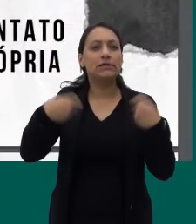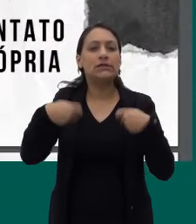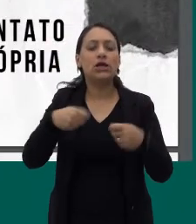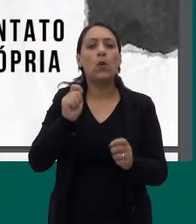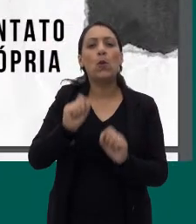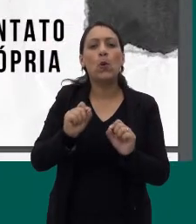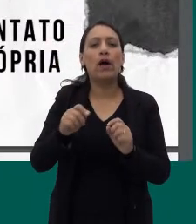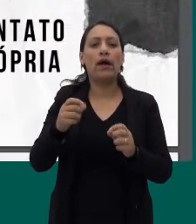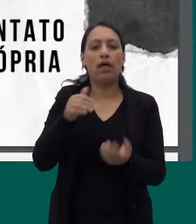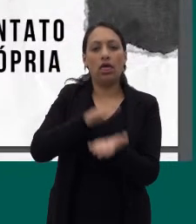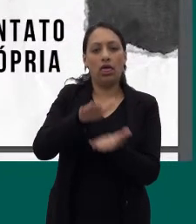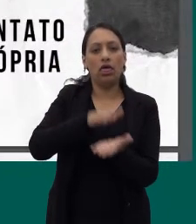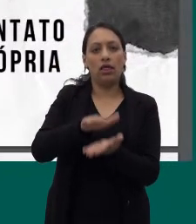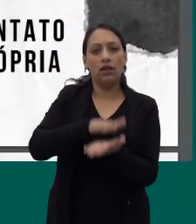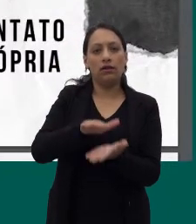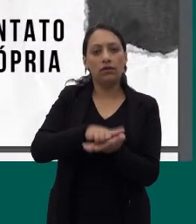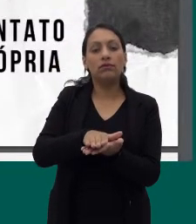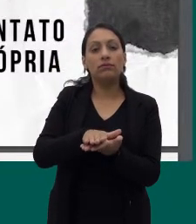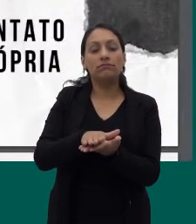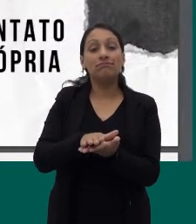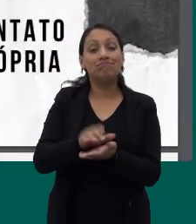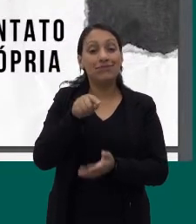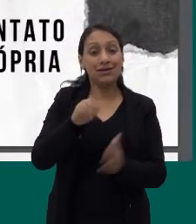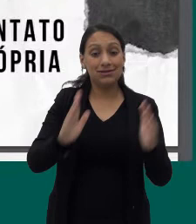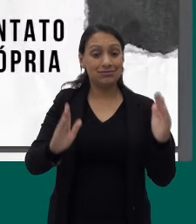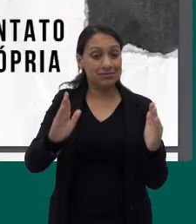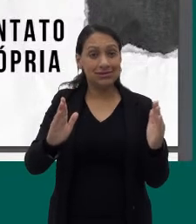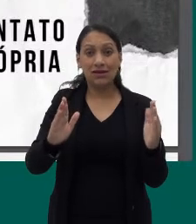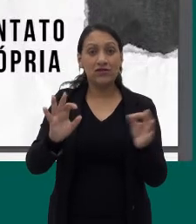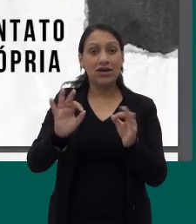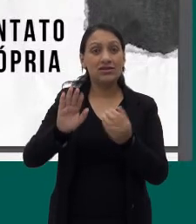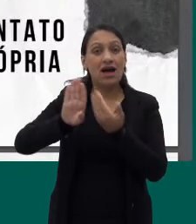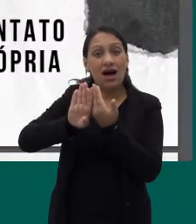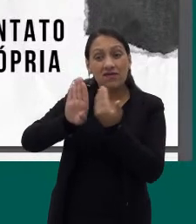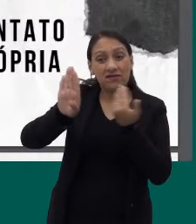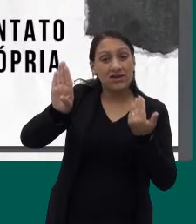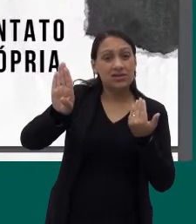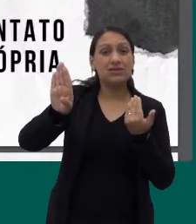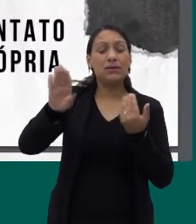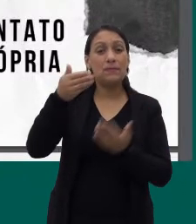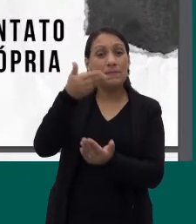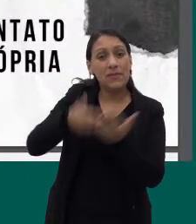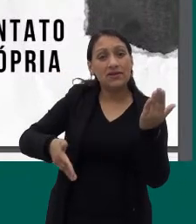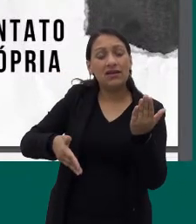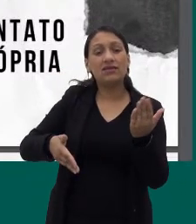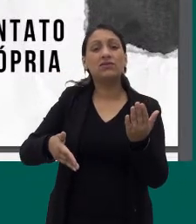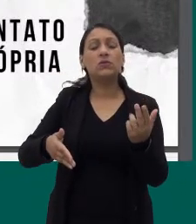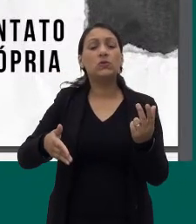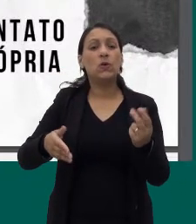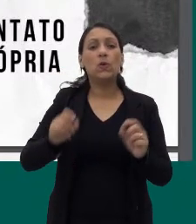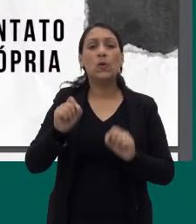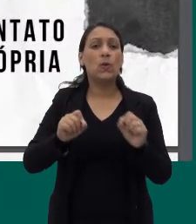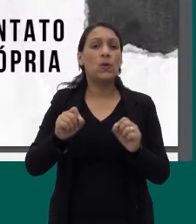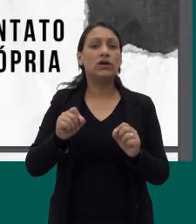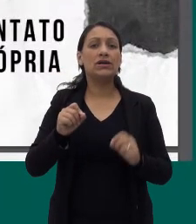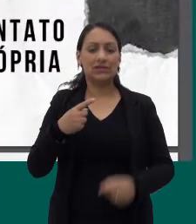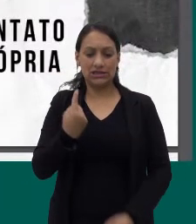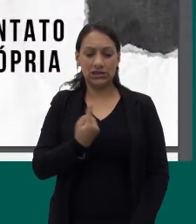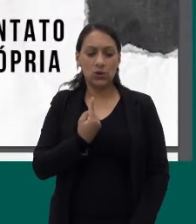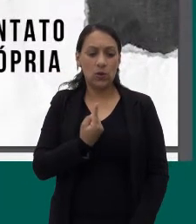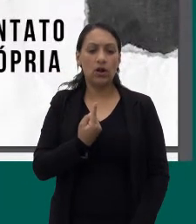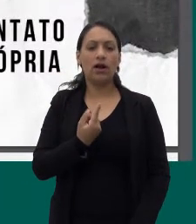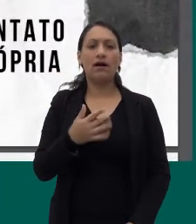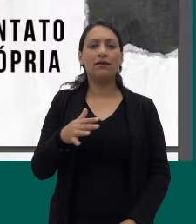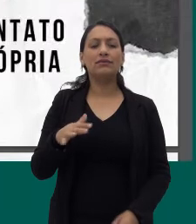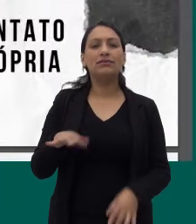E no meio disso tudo, a gente vai se afastando, né? Perdendo, então, essa singularidade, o que nos coloca, né,